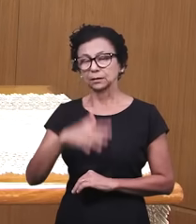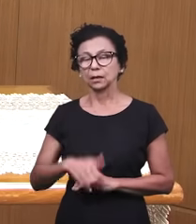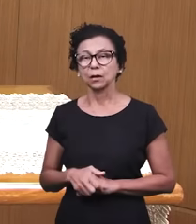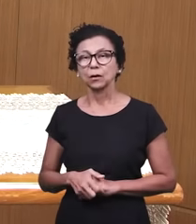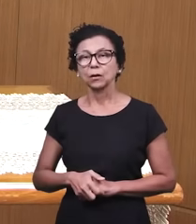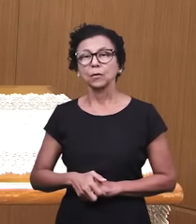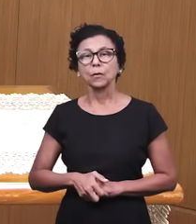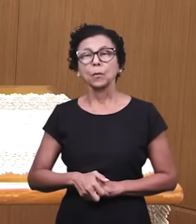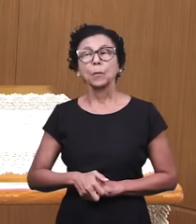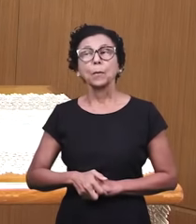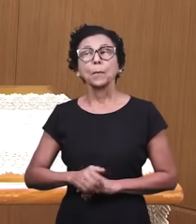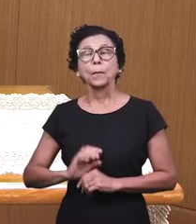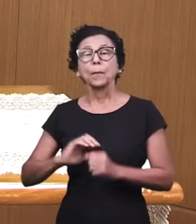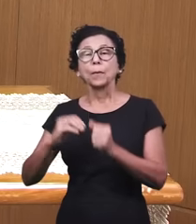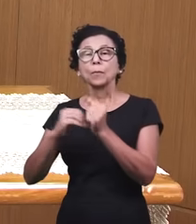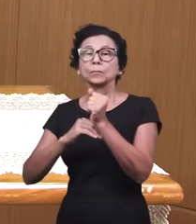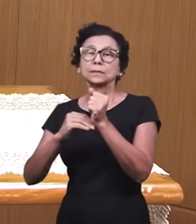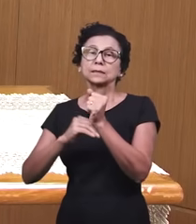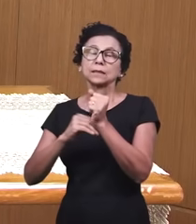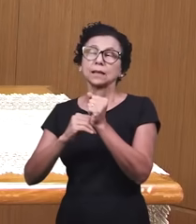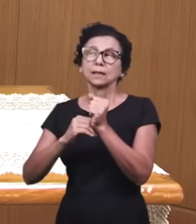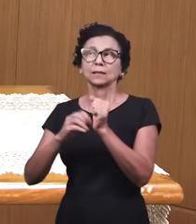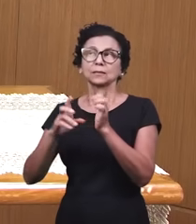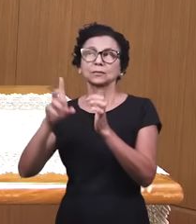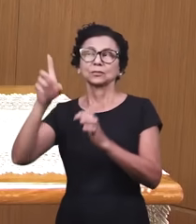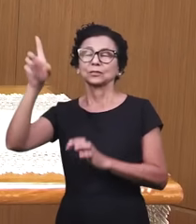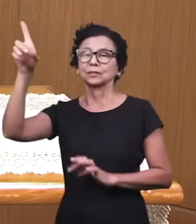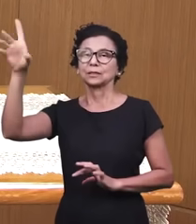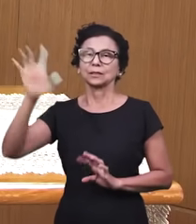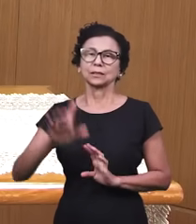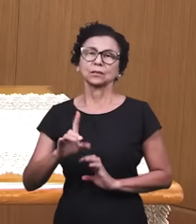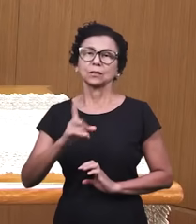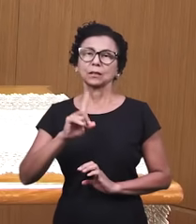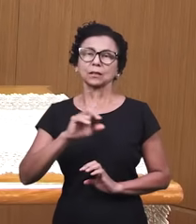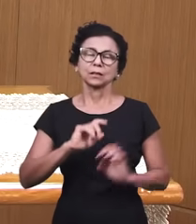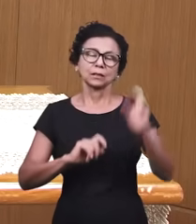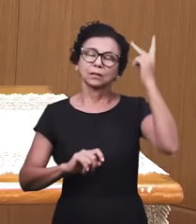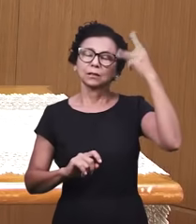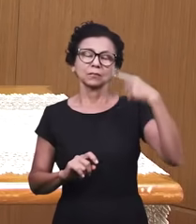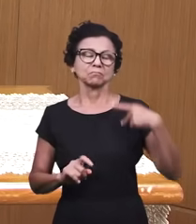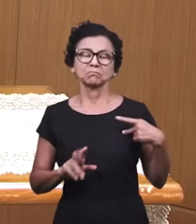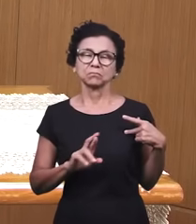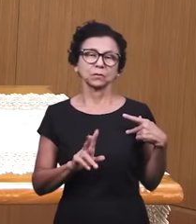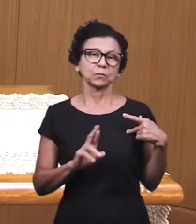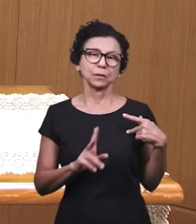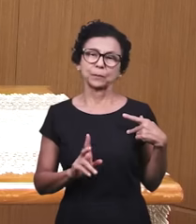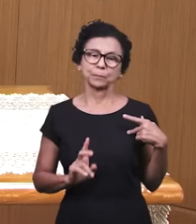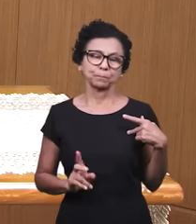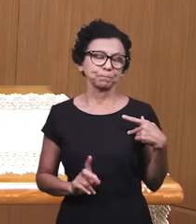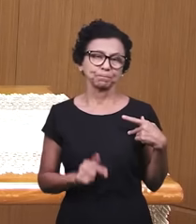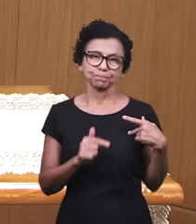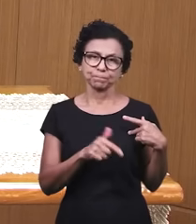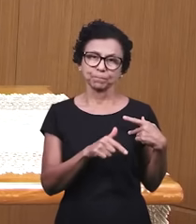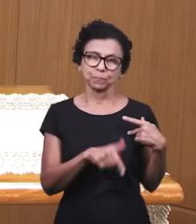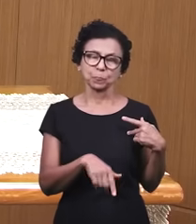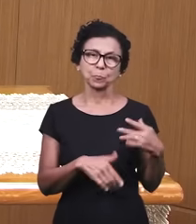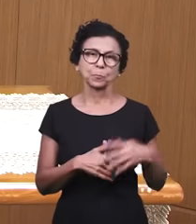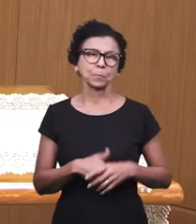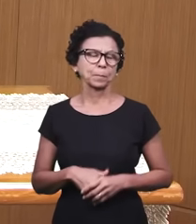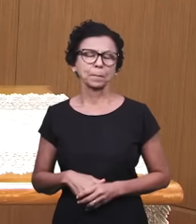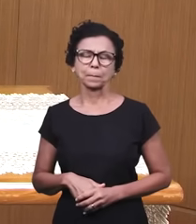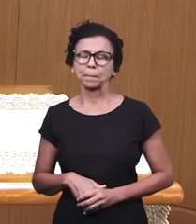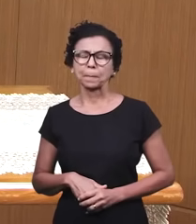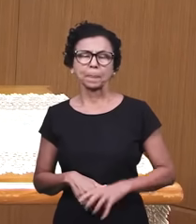gerado nesta vida. Não vem da terra, Não é a terra se comunicando ao